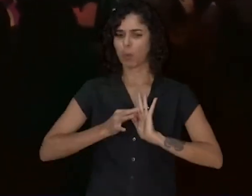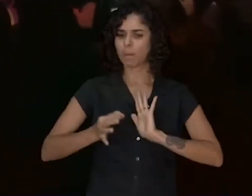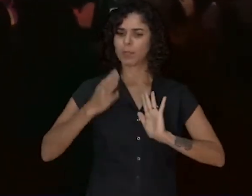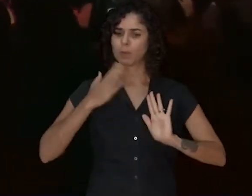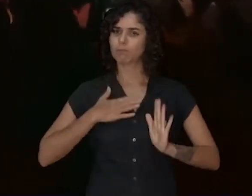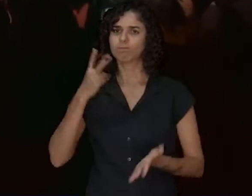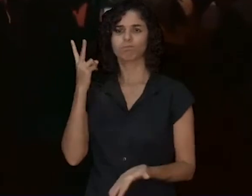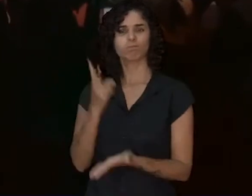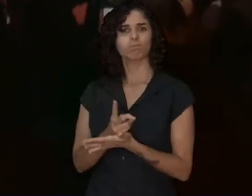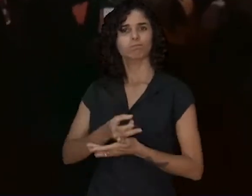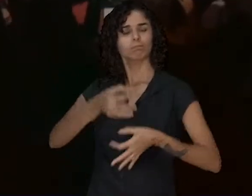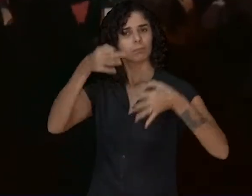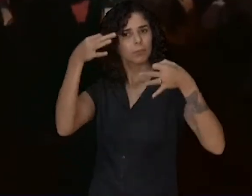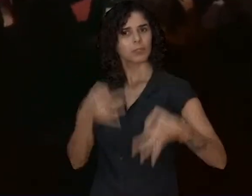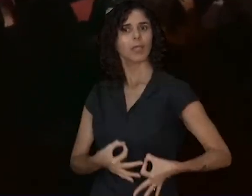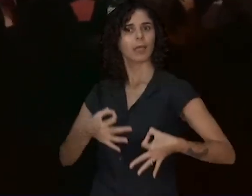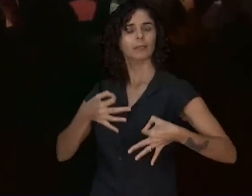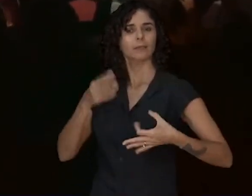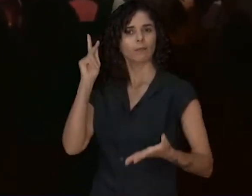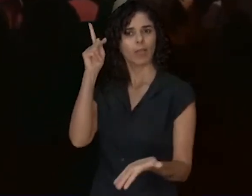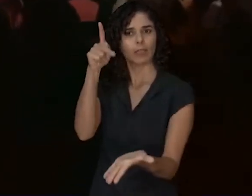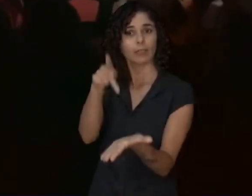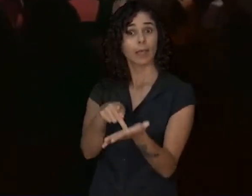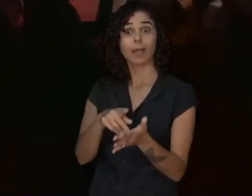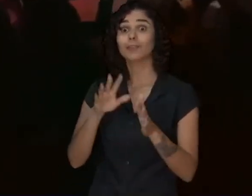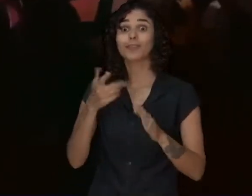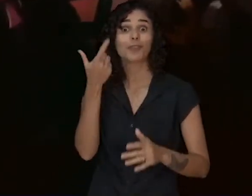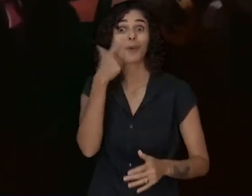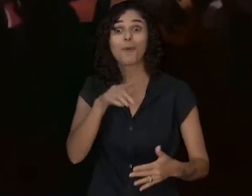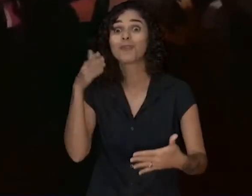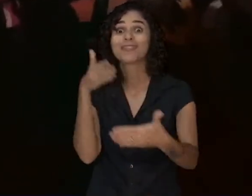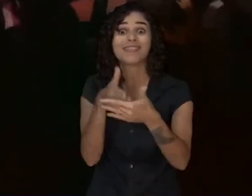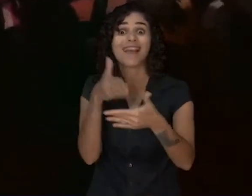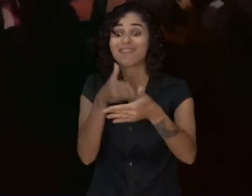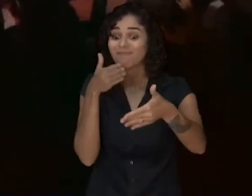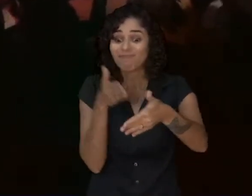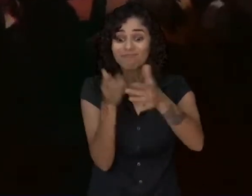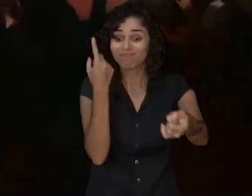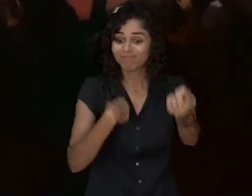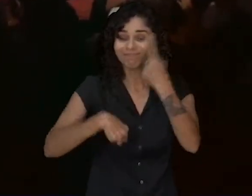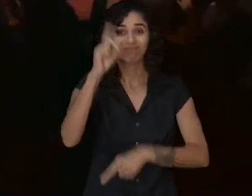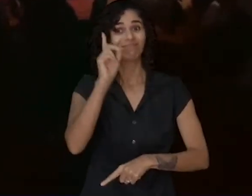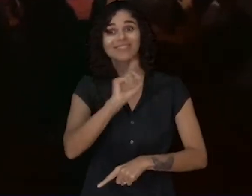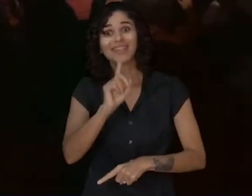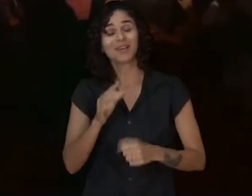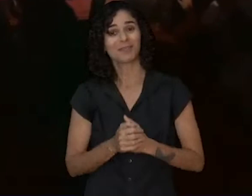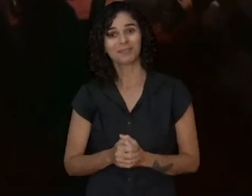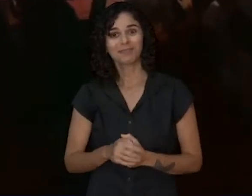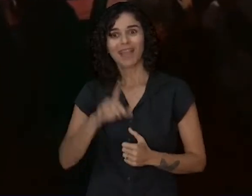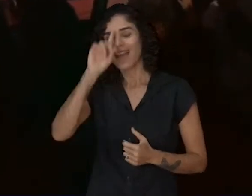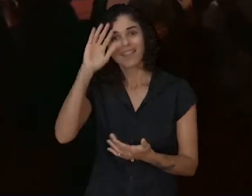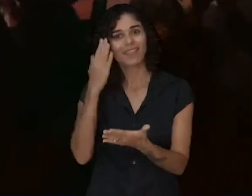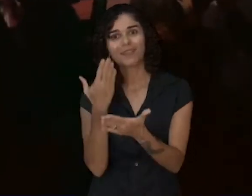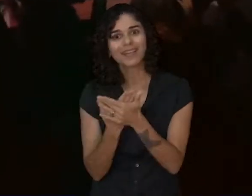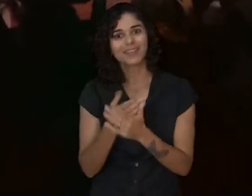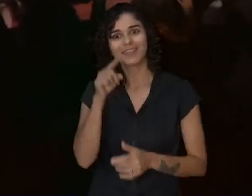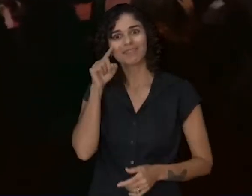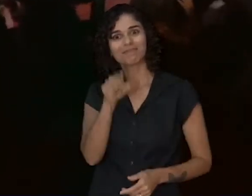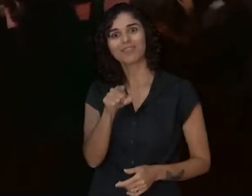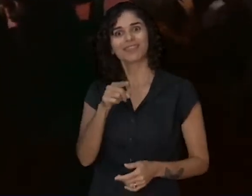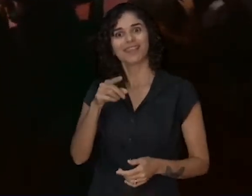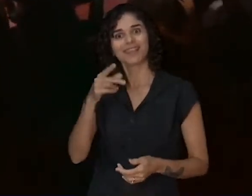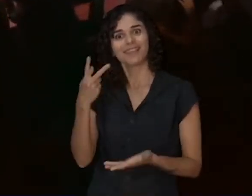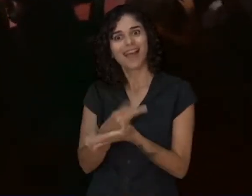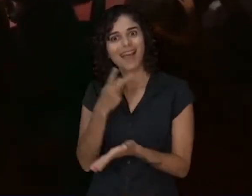avança, porque não consegue acreditar que Deus pode te mostrar que está errado. Deixa isso